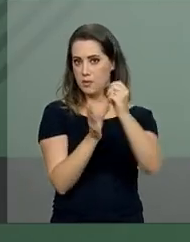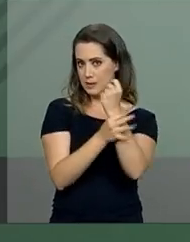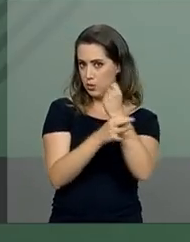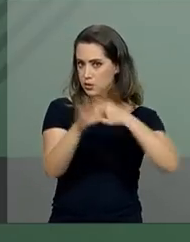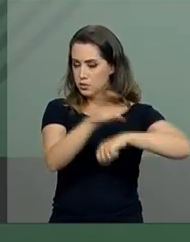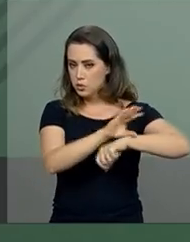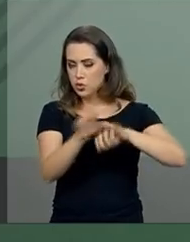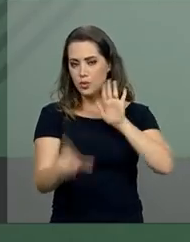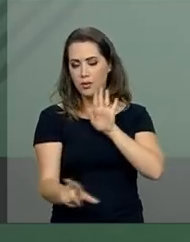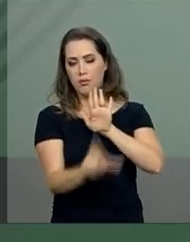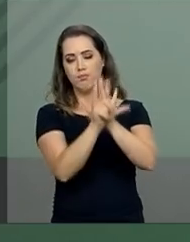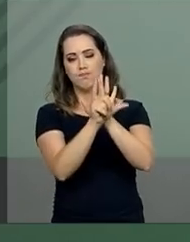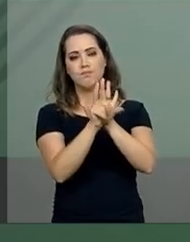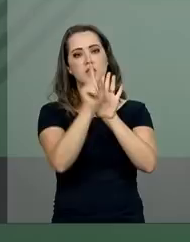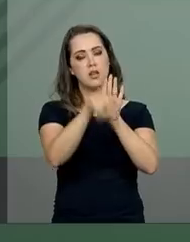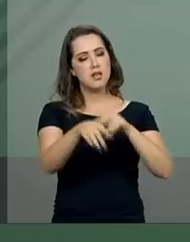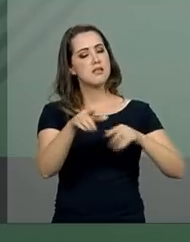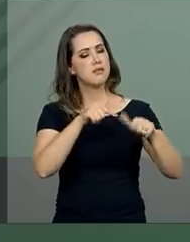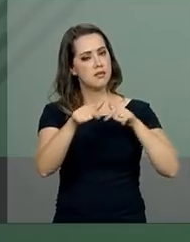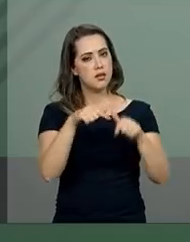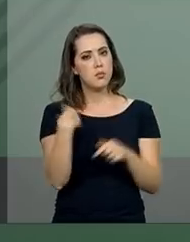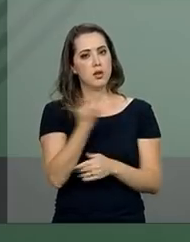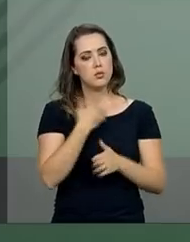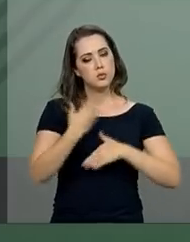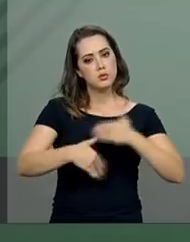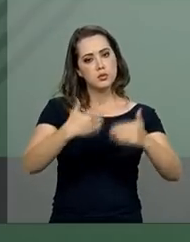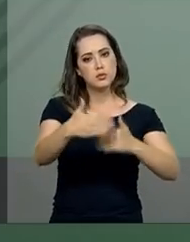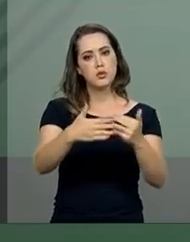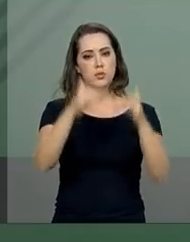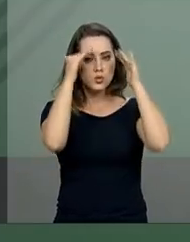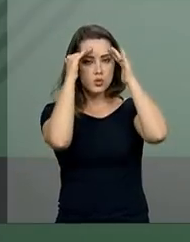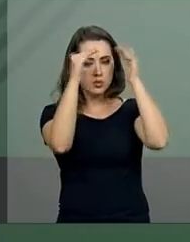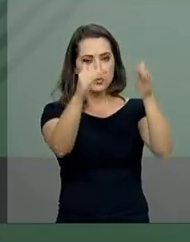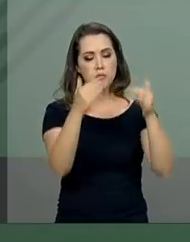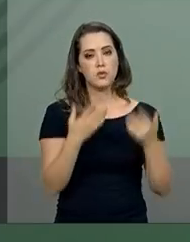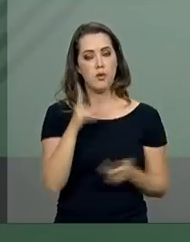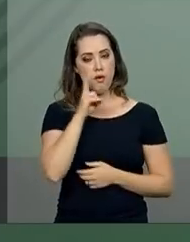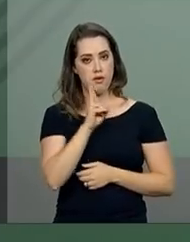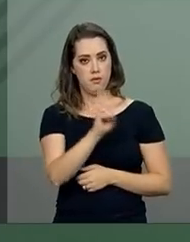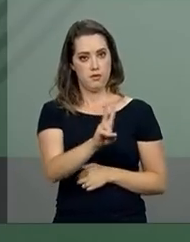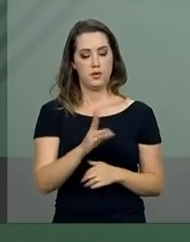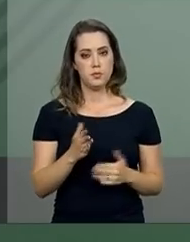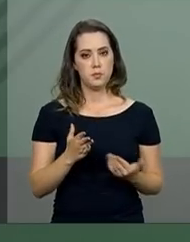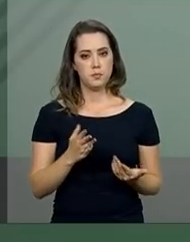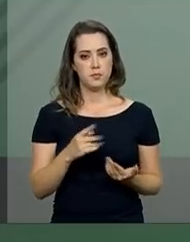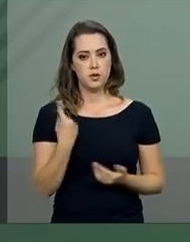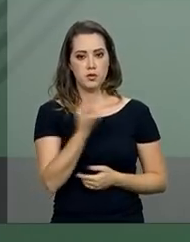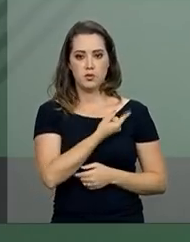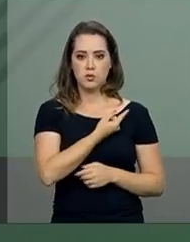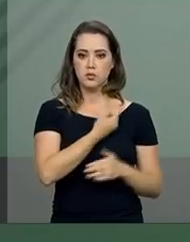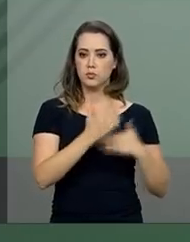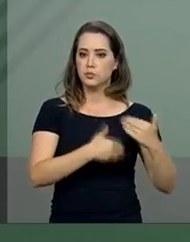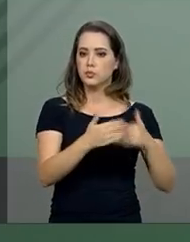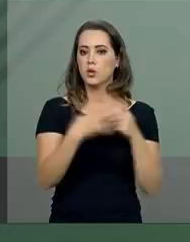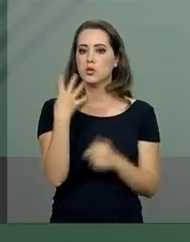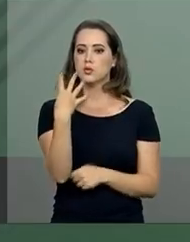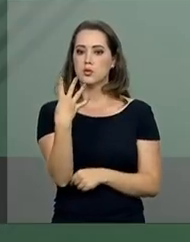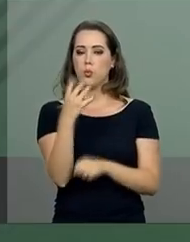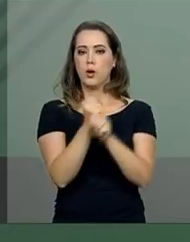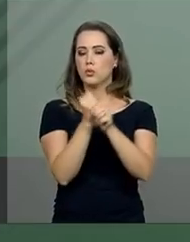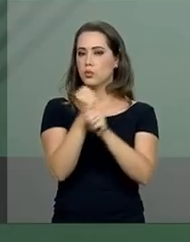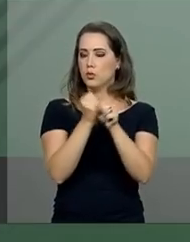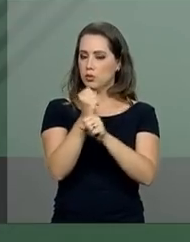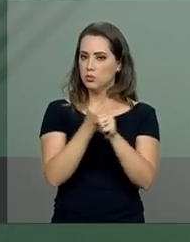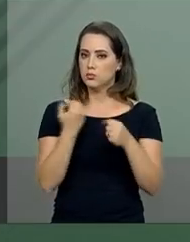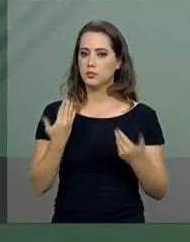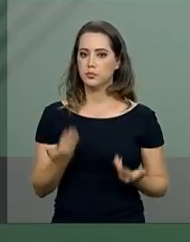e este papel nós iremos continuar cumprindo vejam nós passamos quatro anos